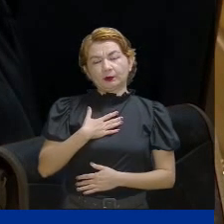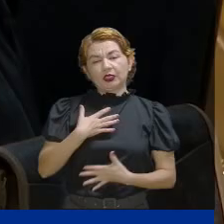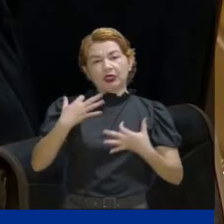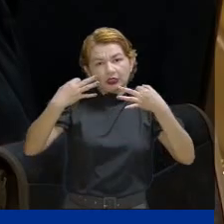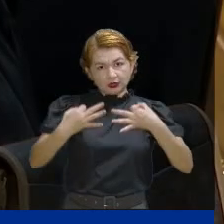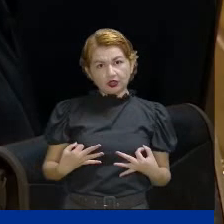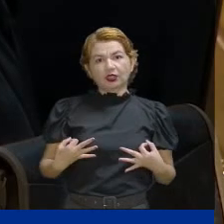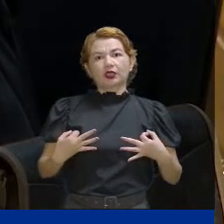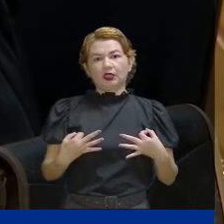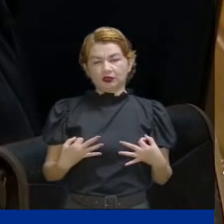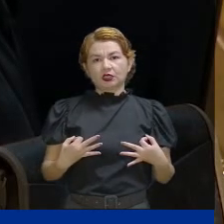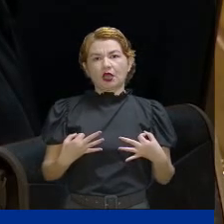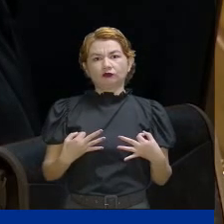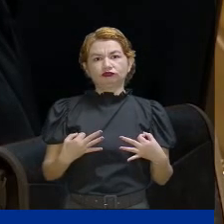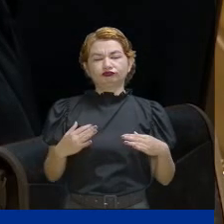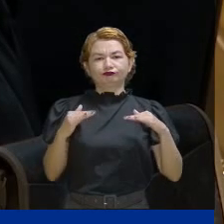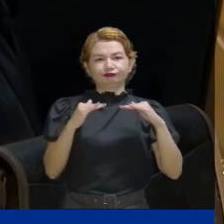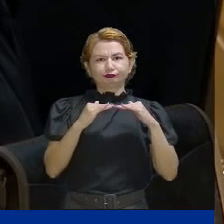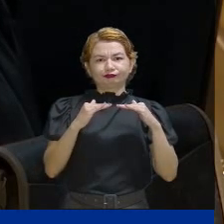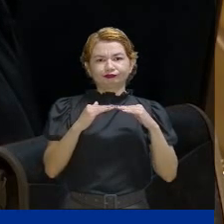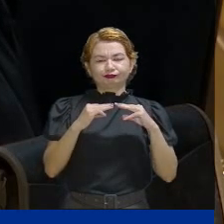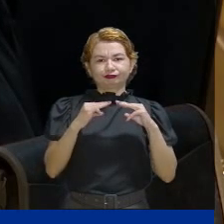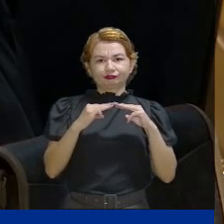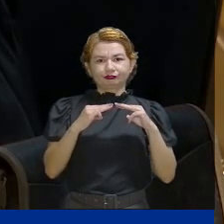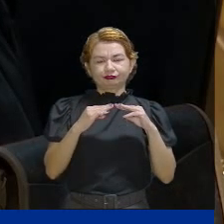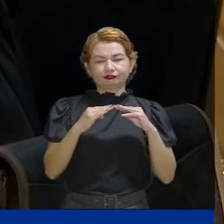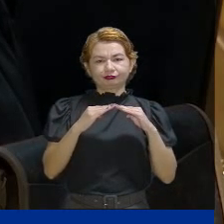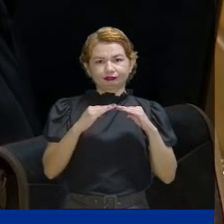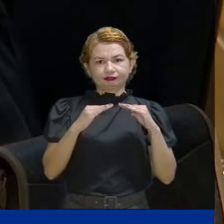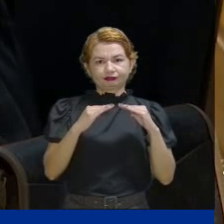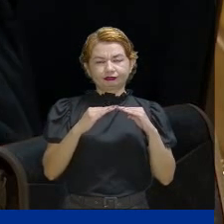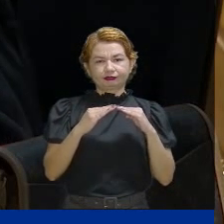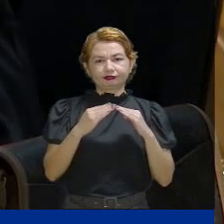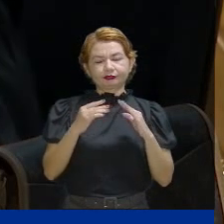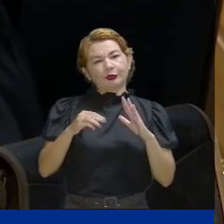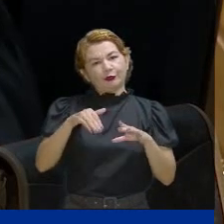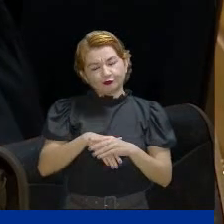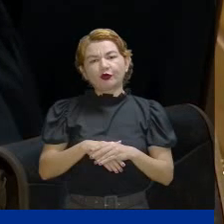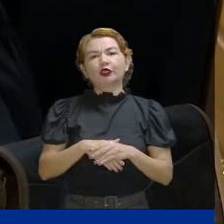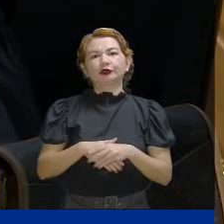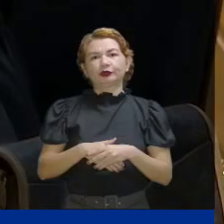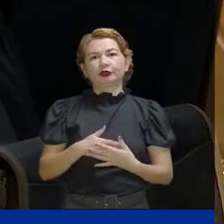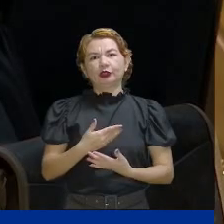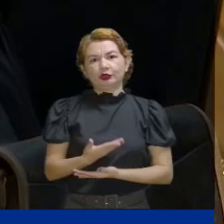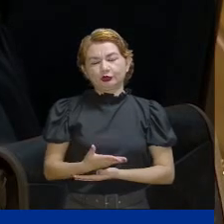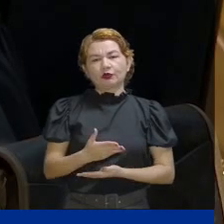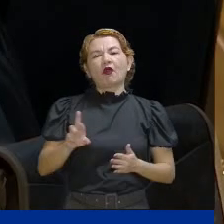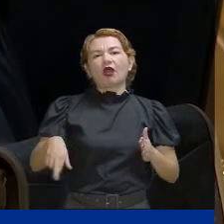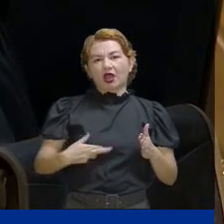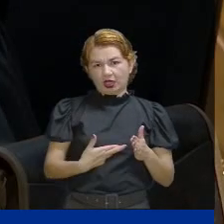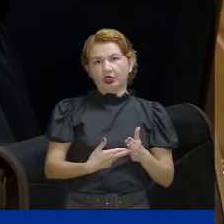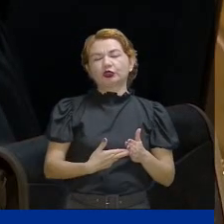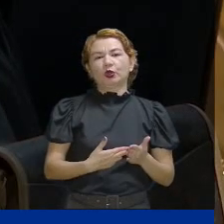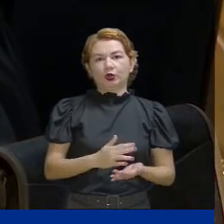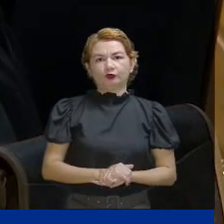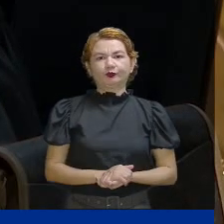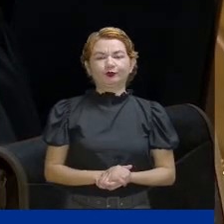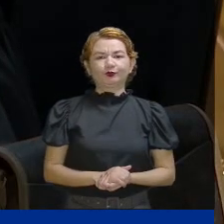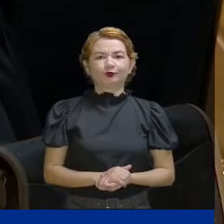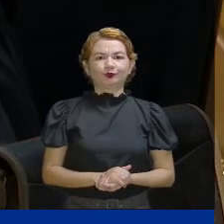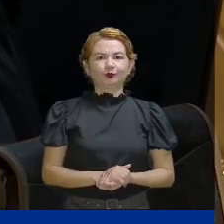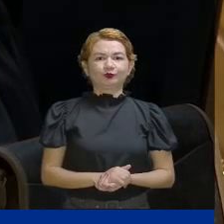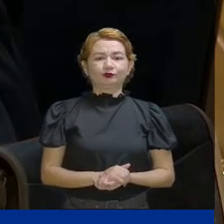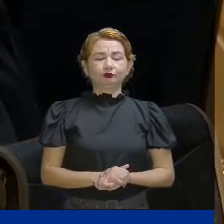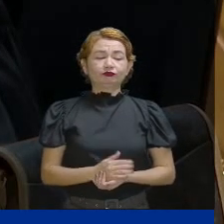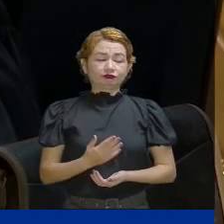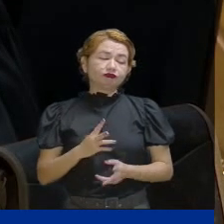convicção se alinha ao voto proferido pelo eminente relator, de modo que